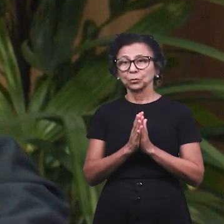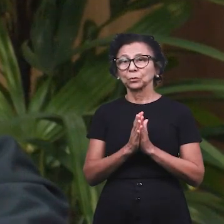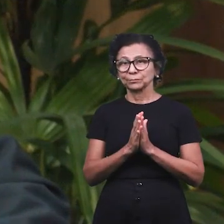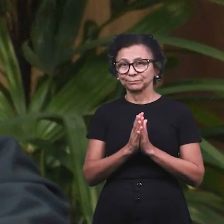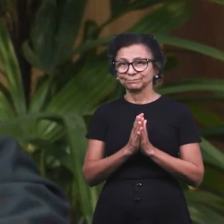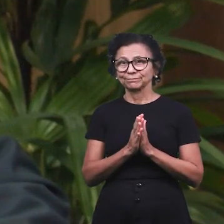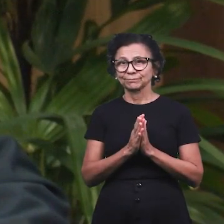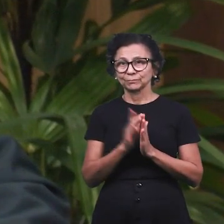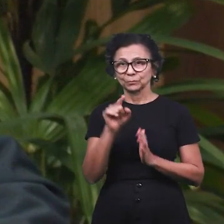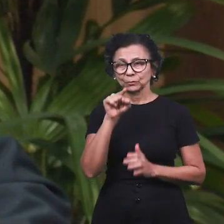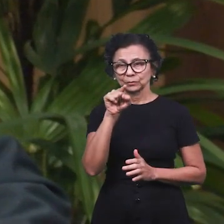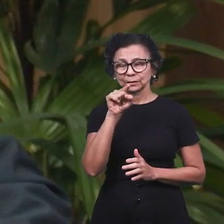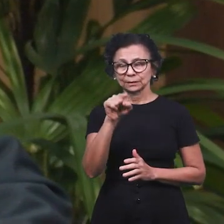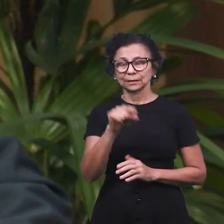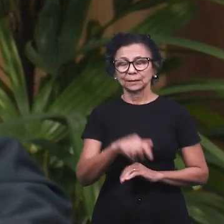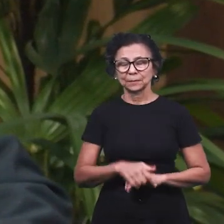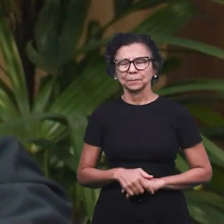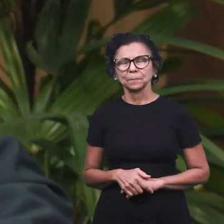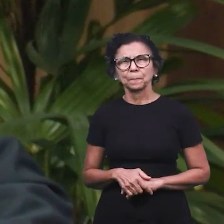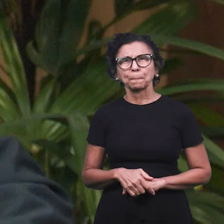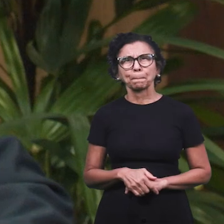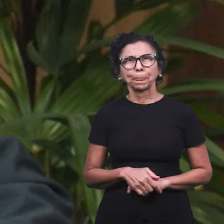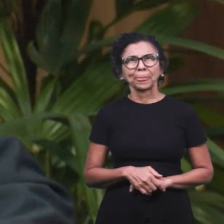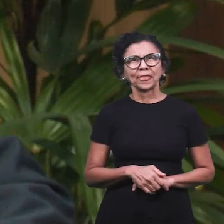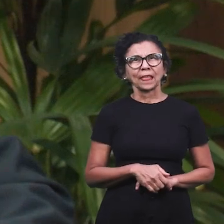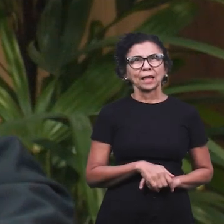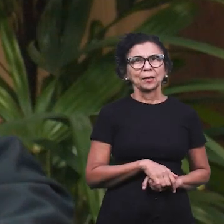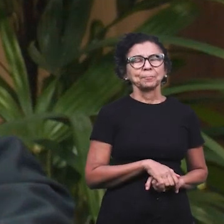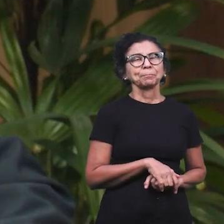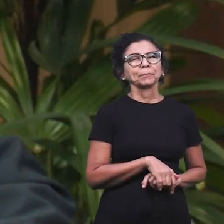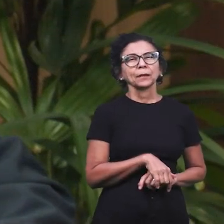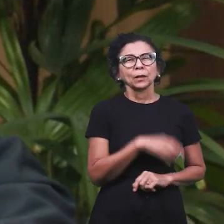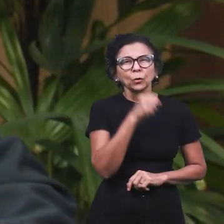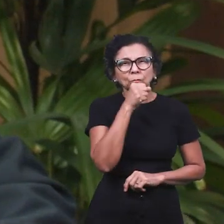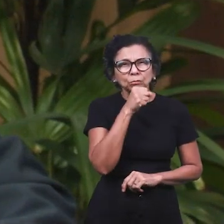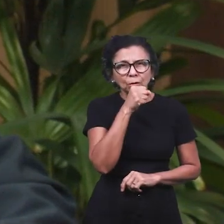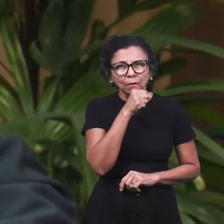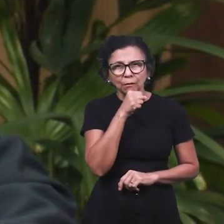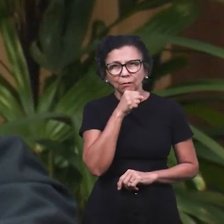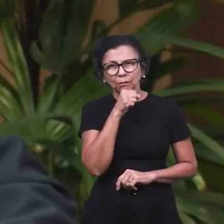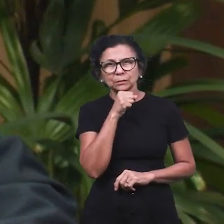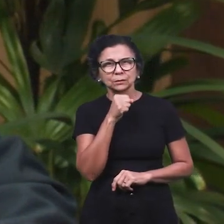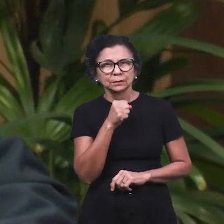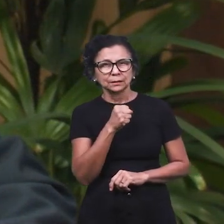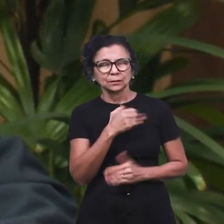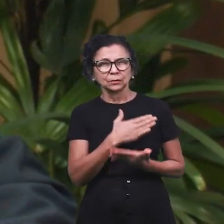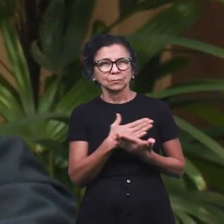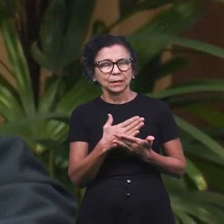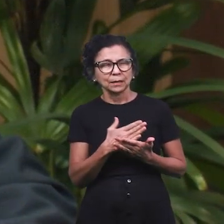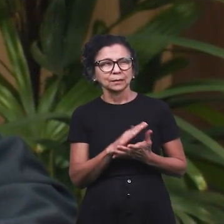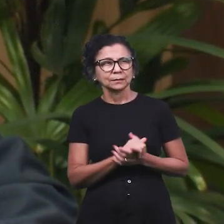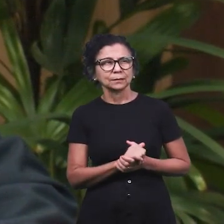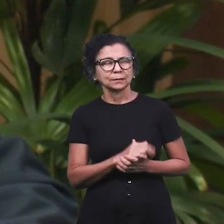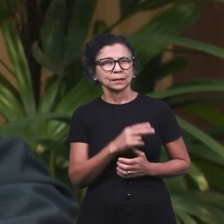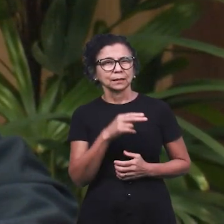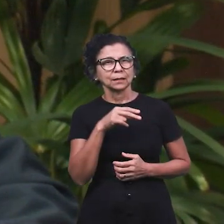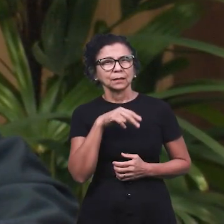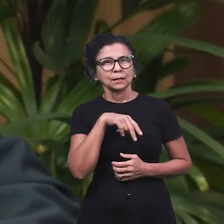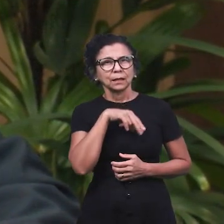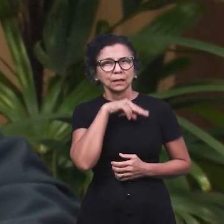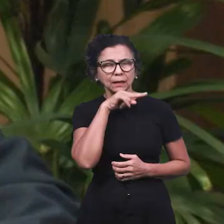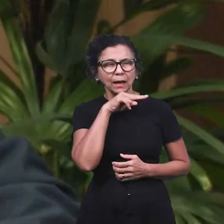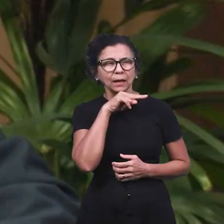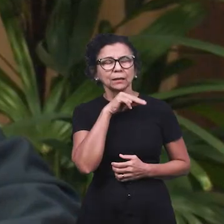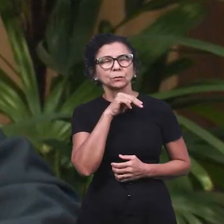salvação, principalmente quando o idoso começa a ver a sua geração, né? São filhos, são netos, são